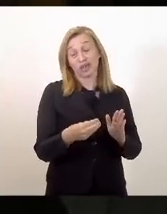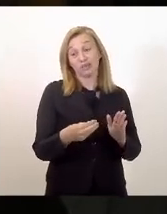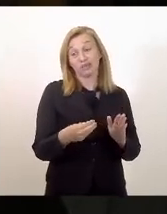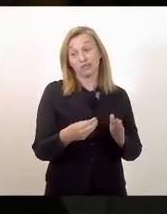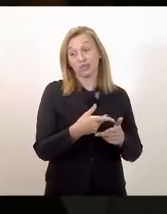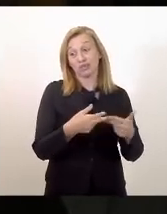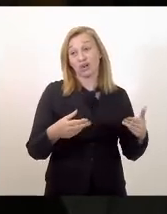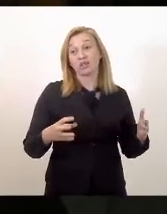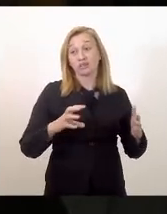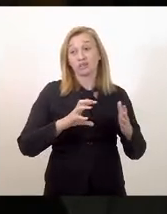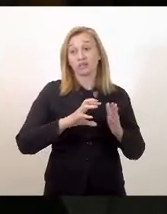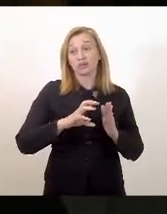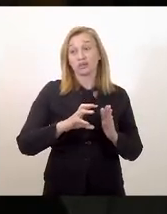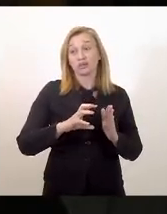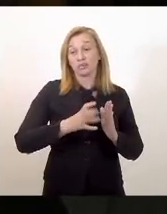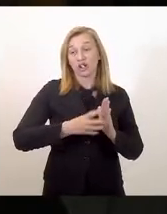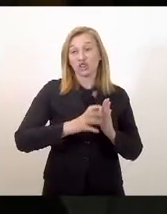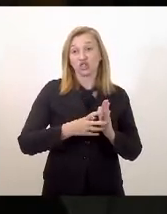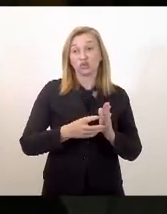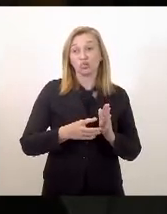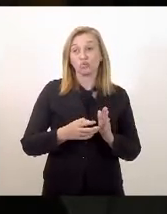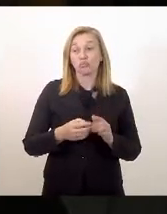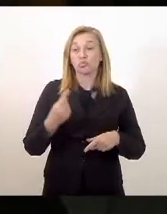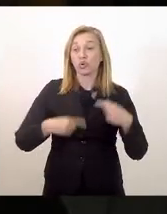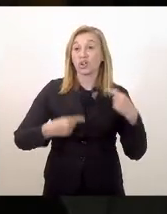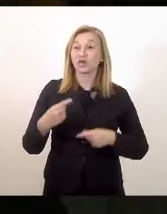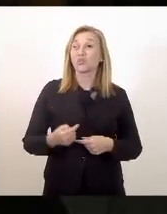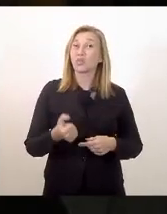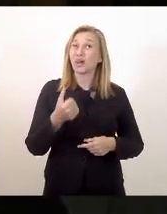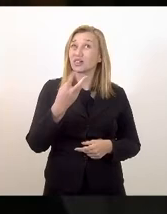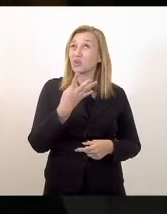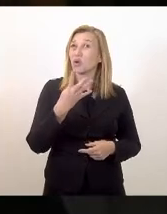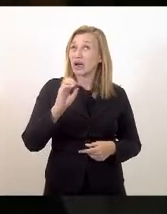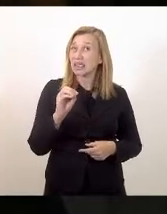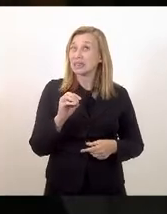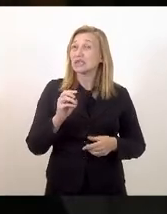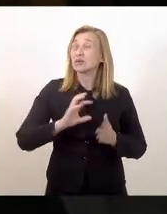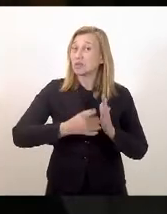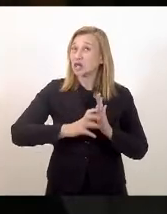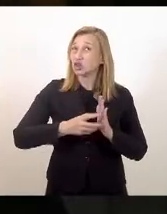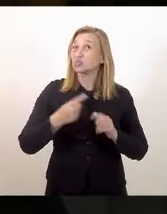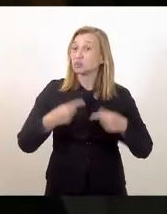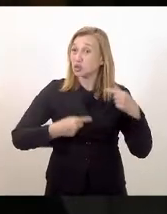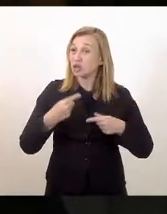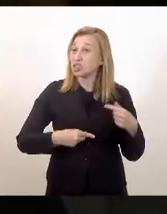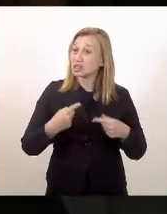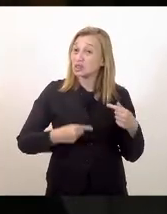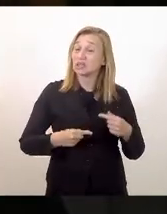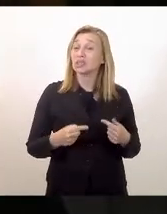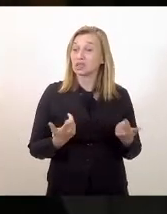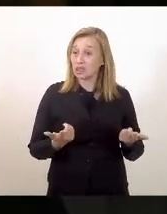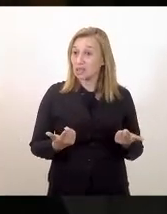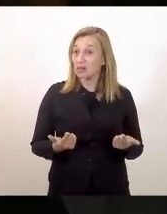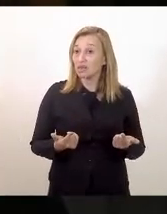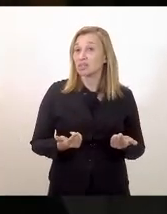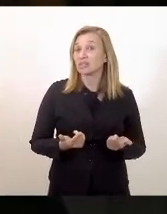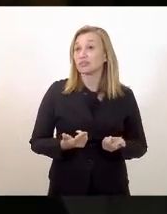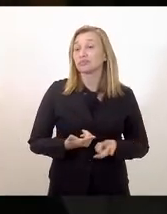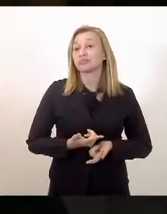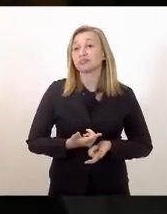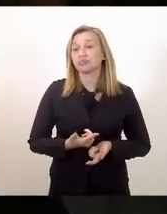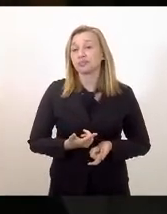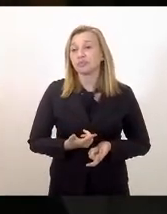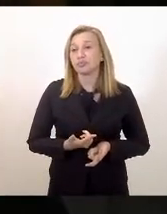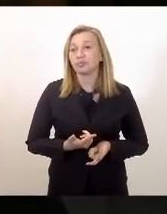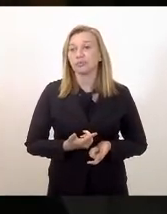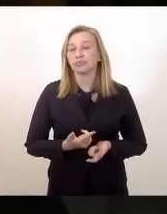São quase 40 partidos políticos no Brasil, com tudo que isso representa em termos de conluios para